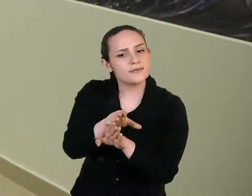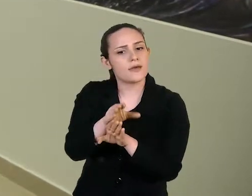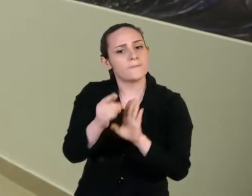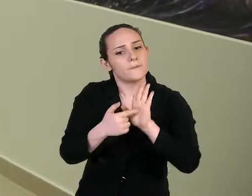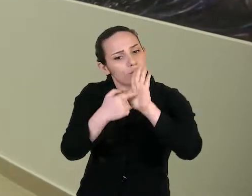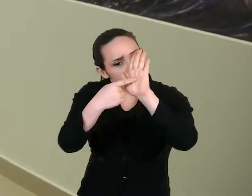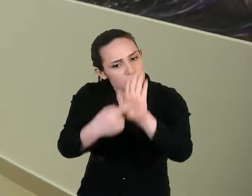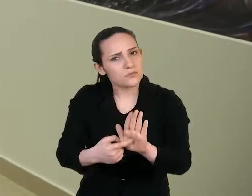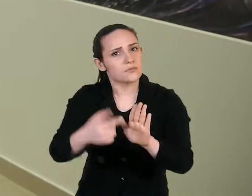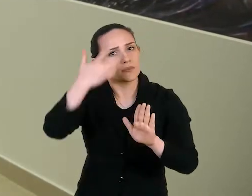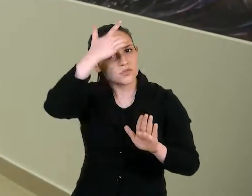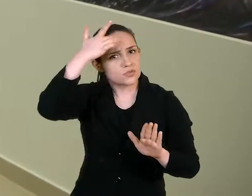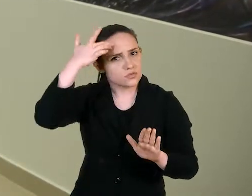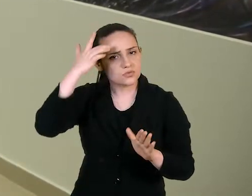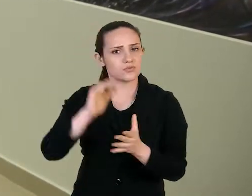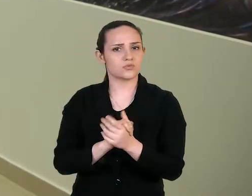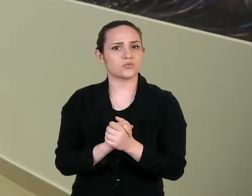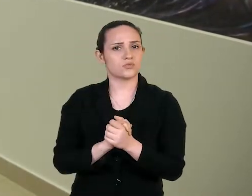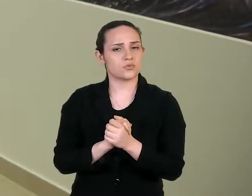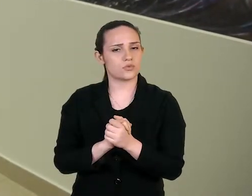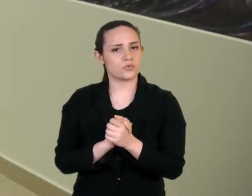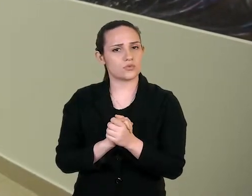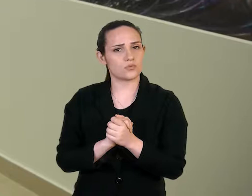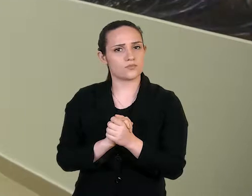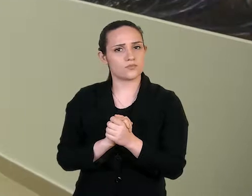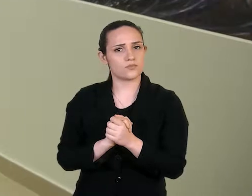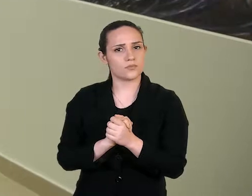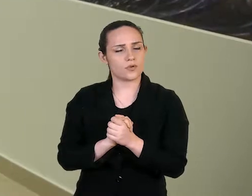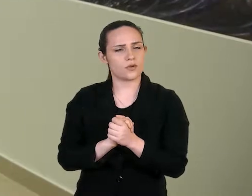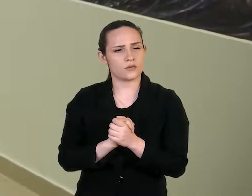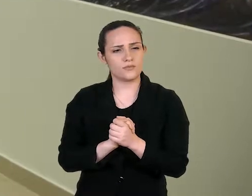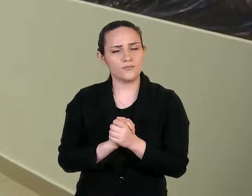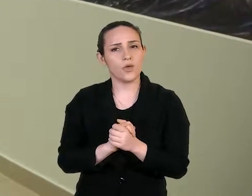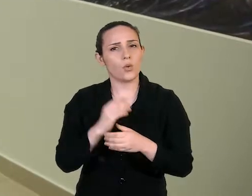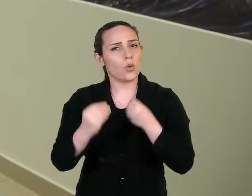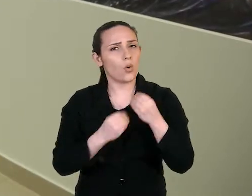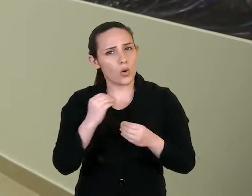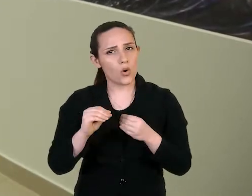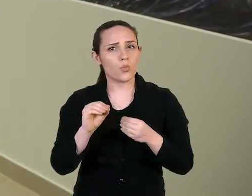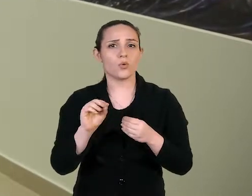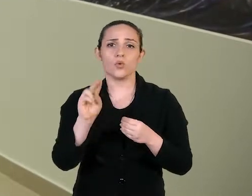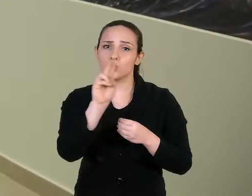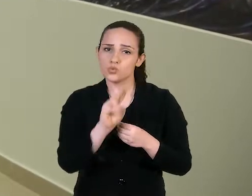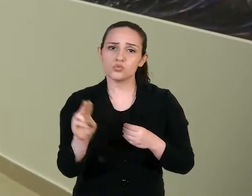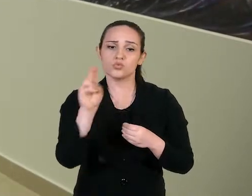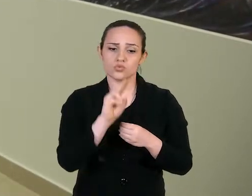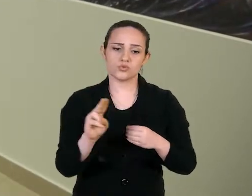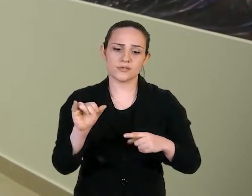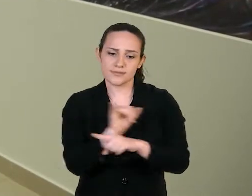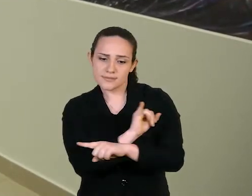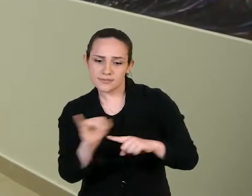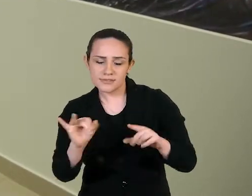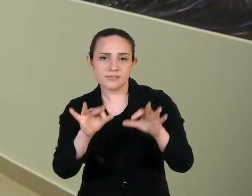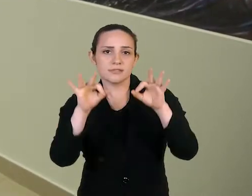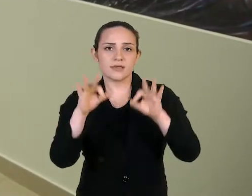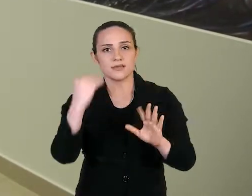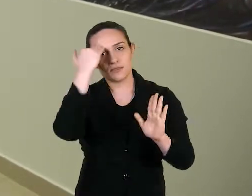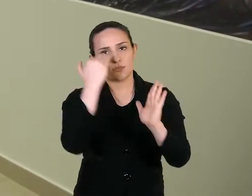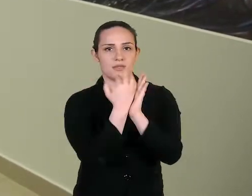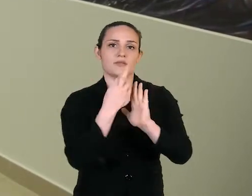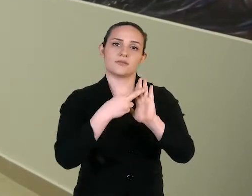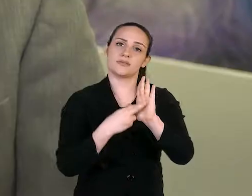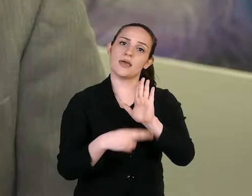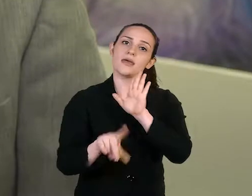mostrar também as formas em que o jurisdicionado tem de melhor executar suas ações dentro das